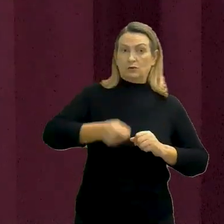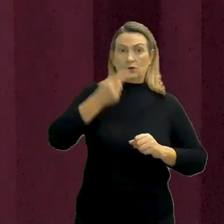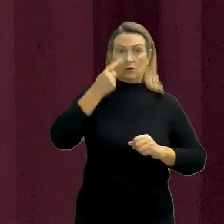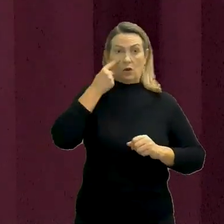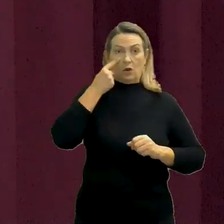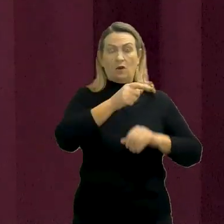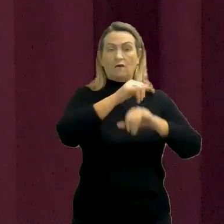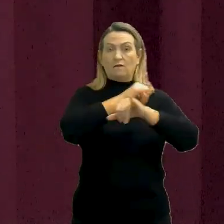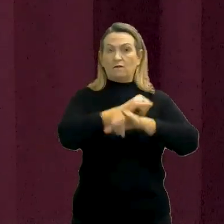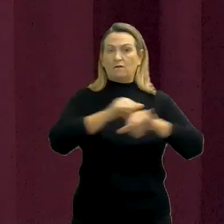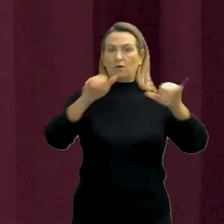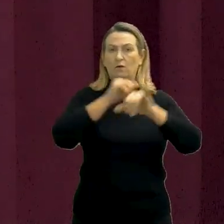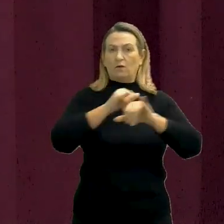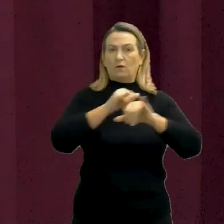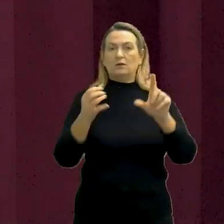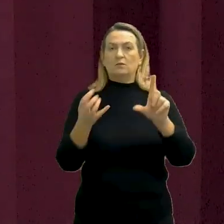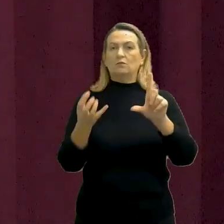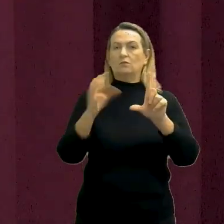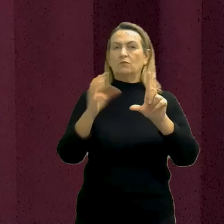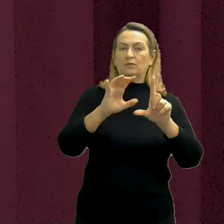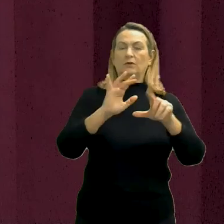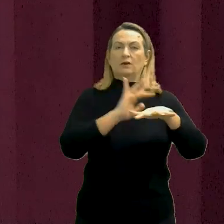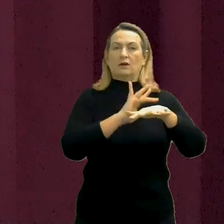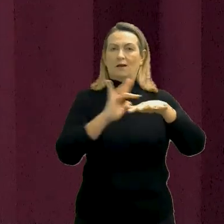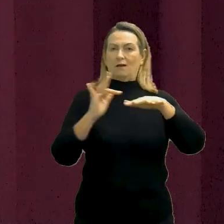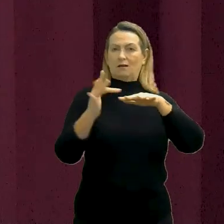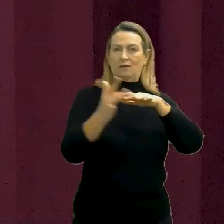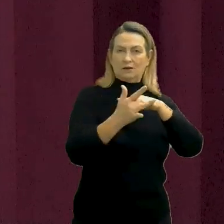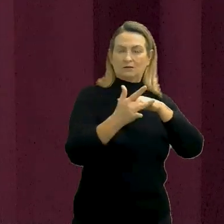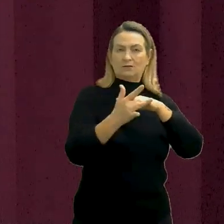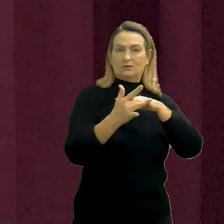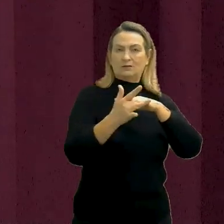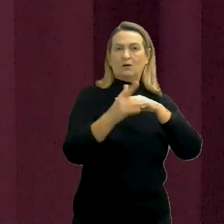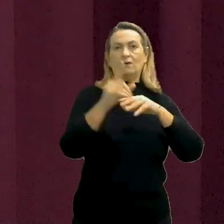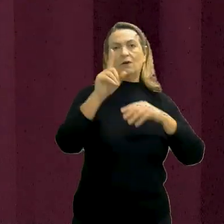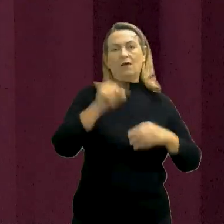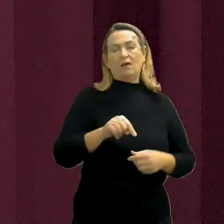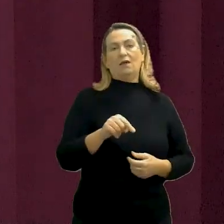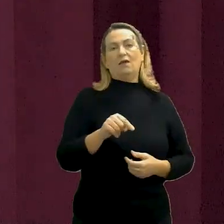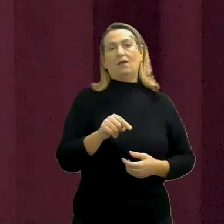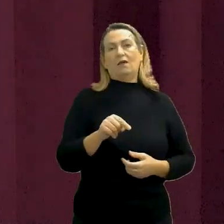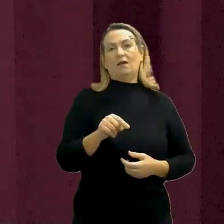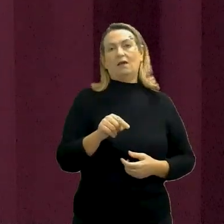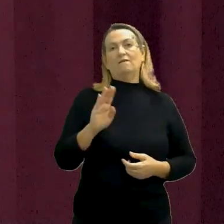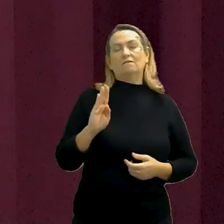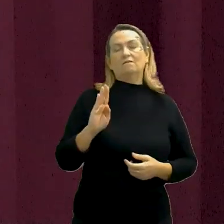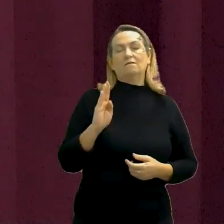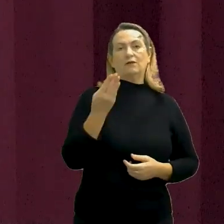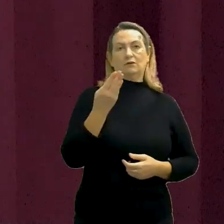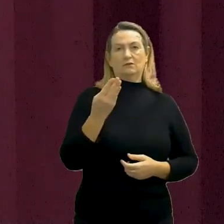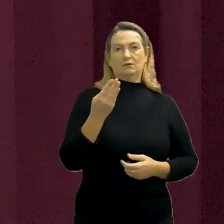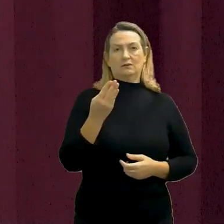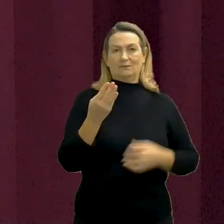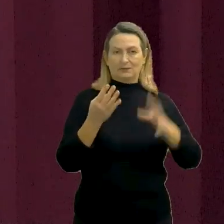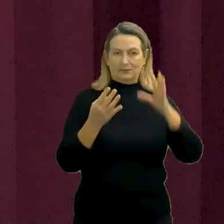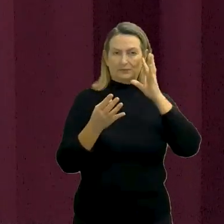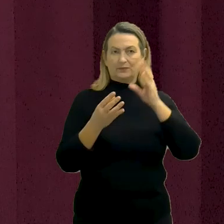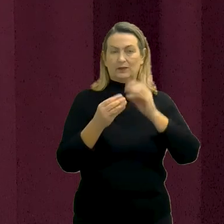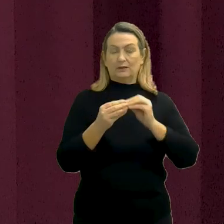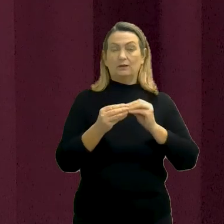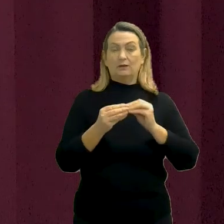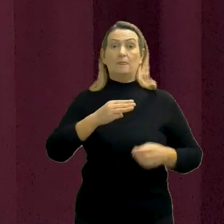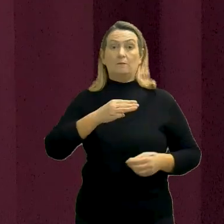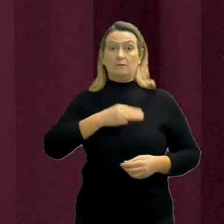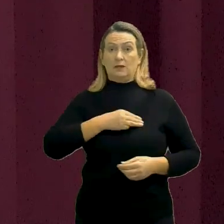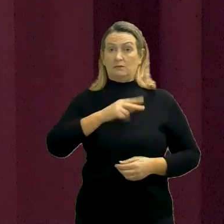foi publicada no Facebook ou Instagram e qualquer outro sistema é eh em verídica então o Ministério Público